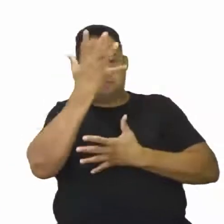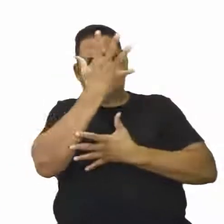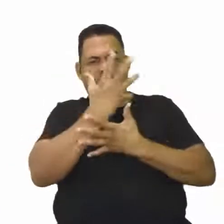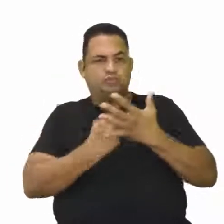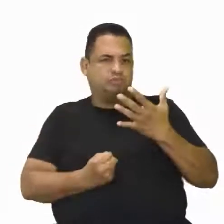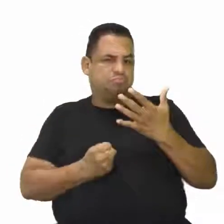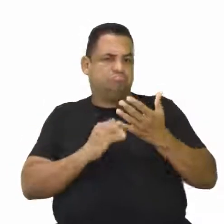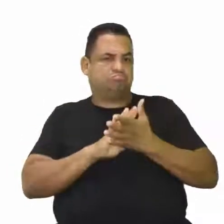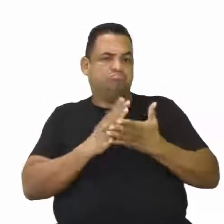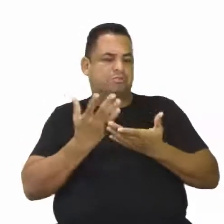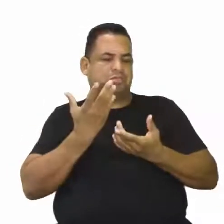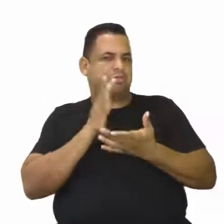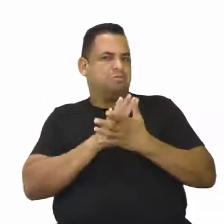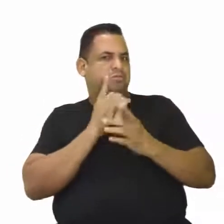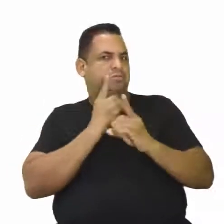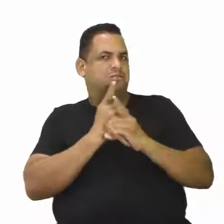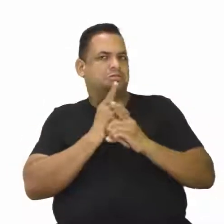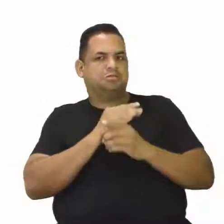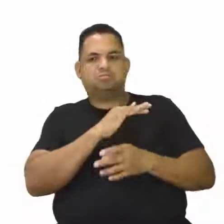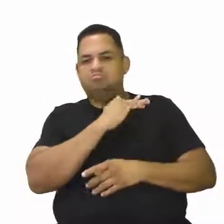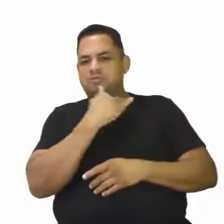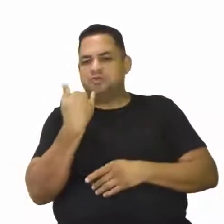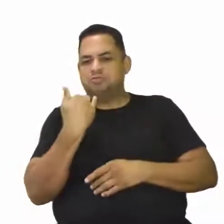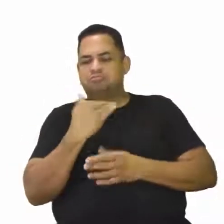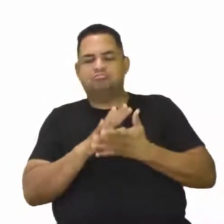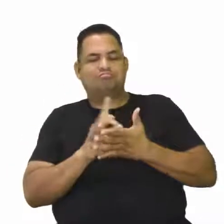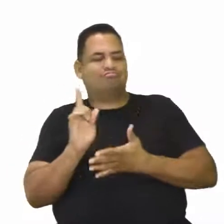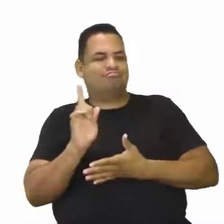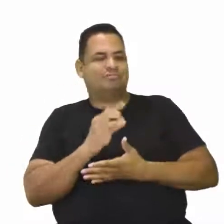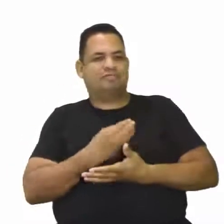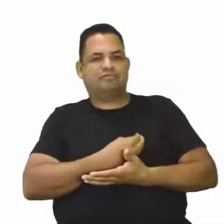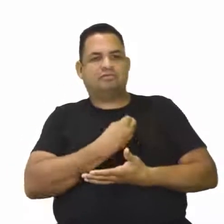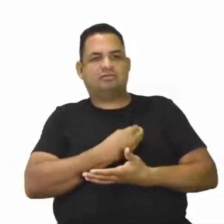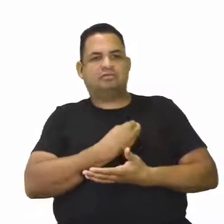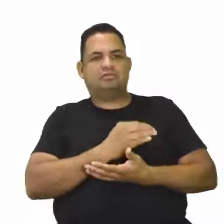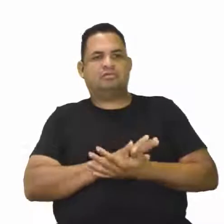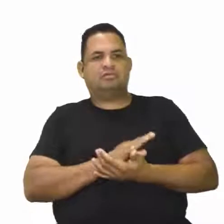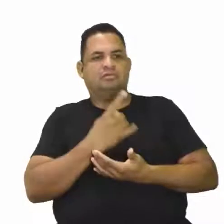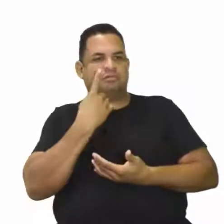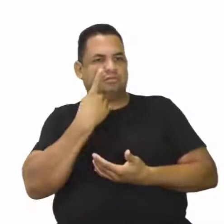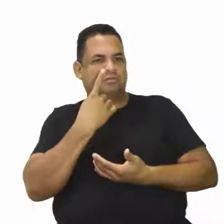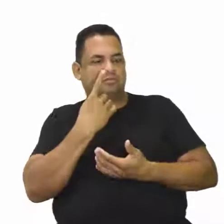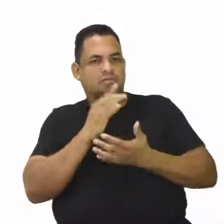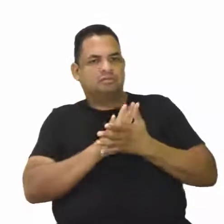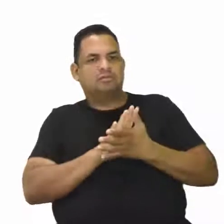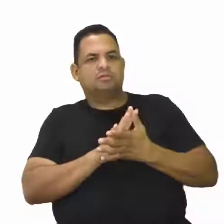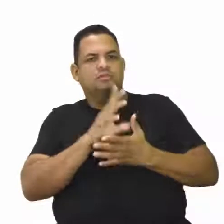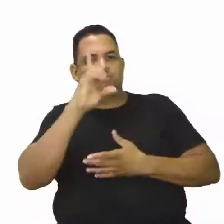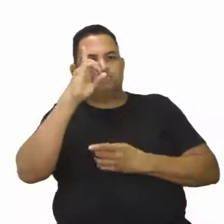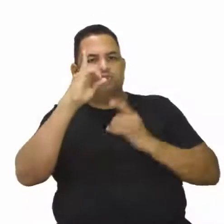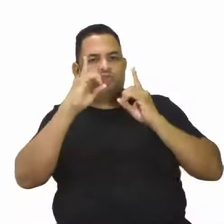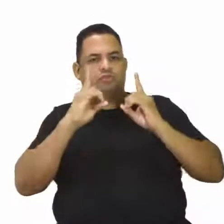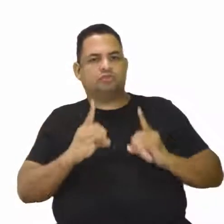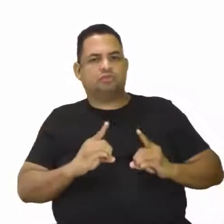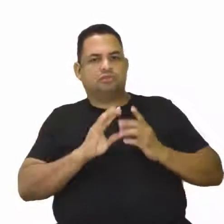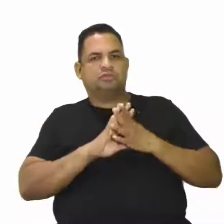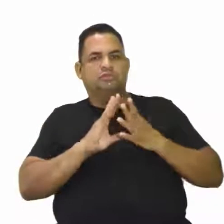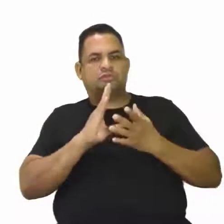não são encontrados nem vivos e nem mortos. Observatório Universitário dos Direitos Humanos, de UCA,